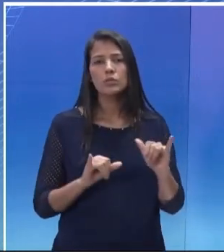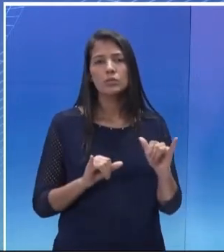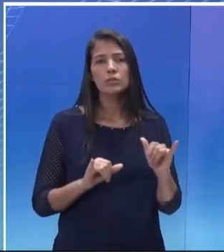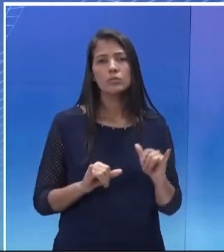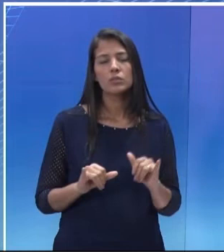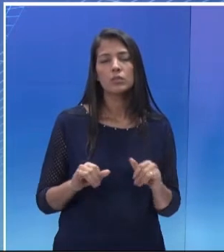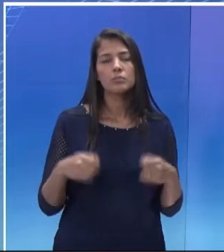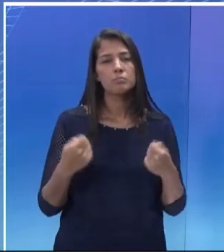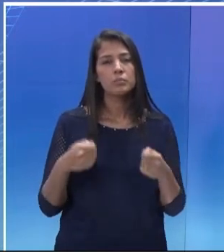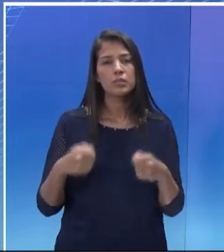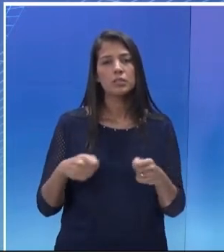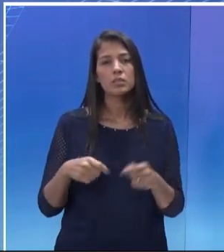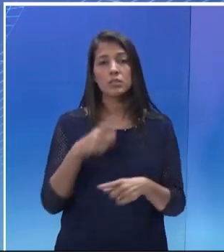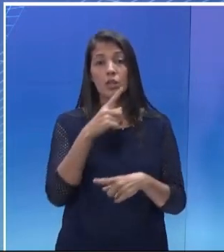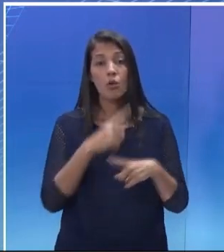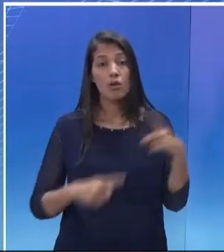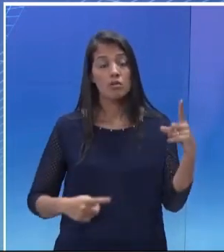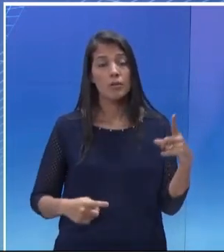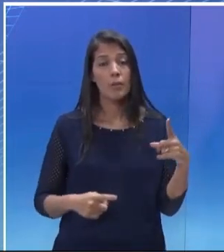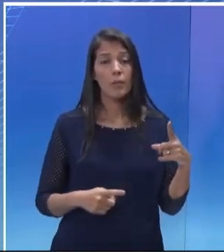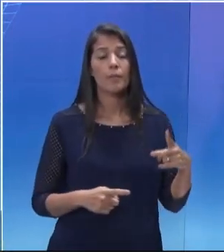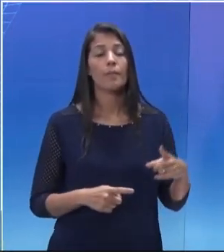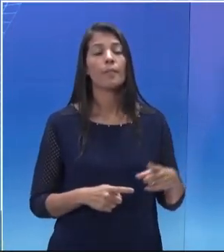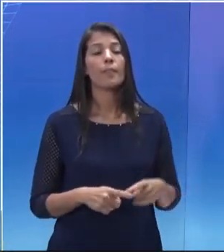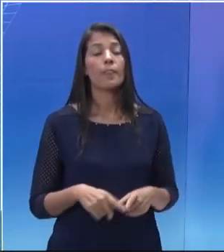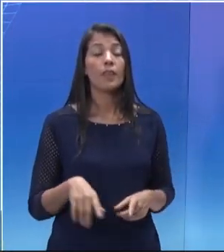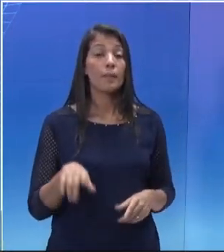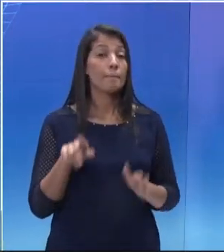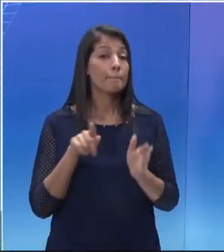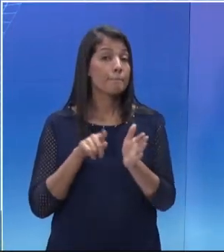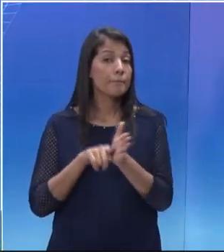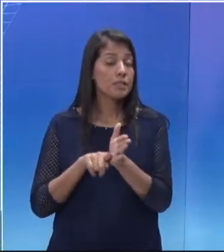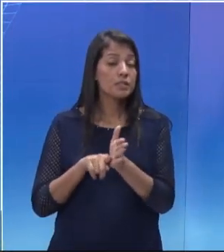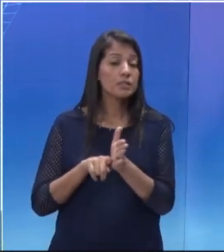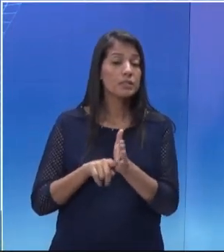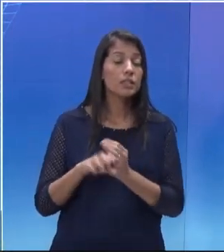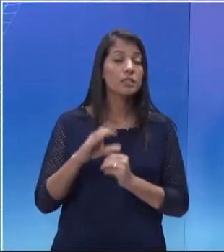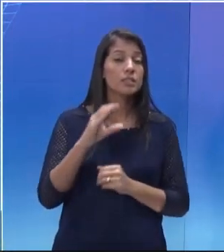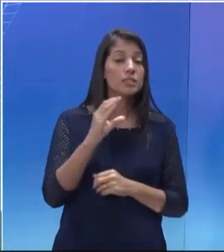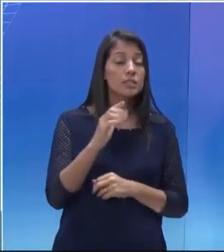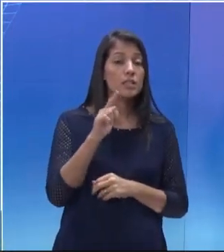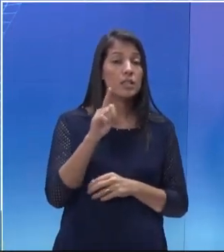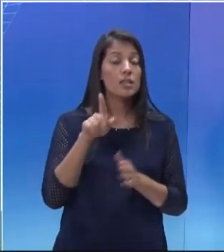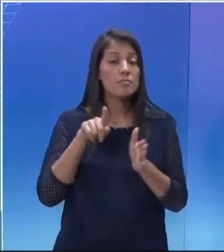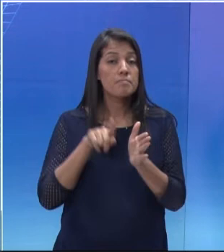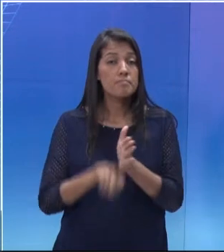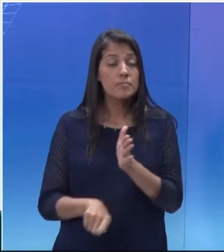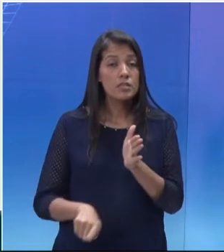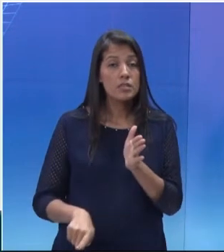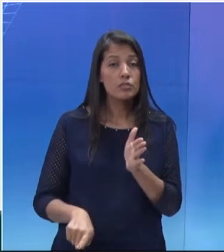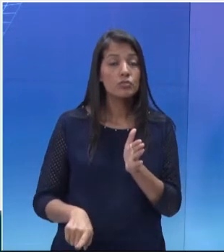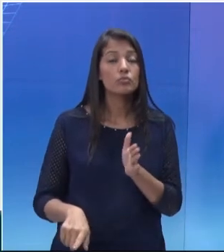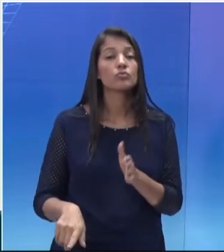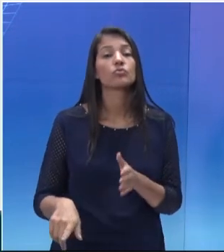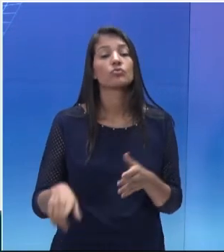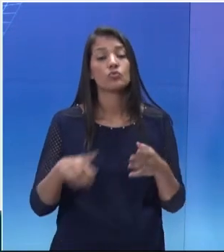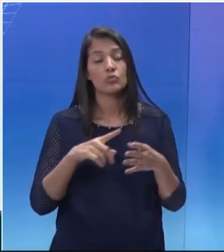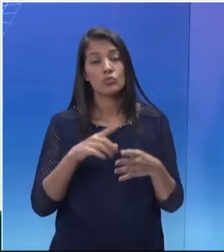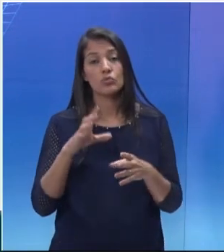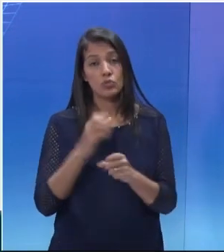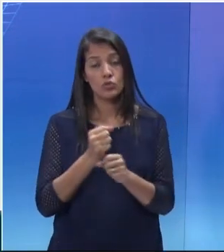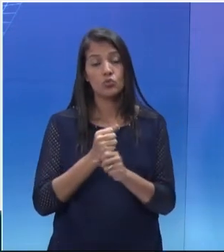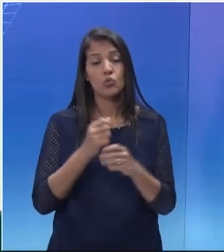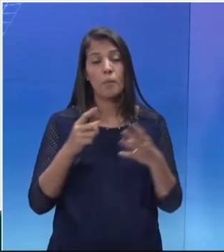produtos, elas podem ser anuladas, correto? Vamos observar aqui. O Cl- da equação 1, ele está